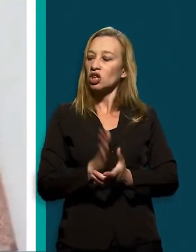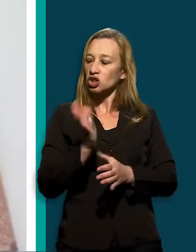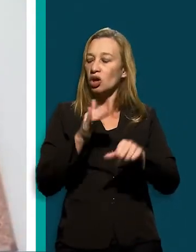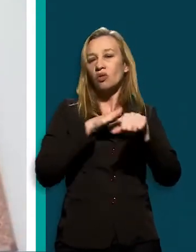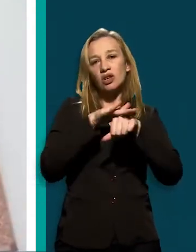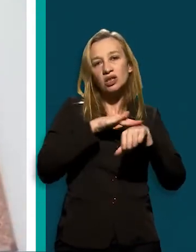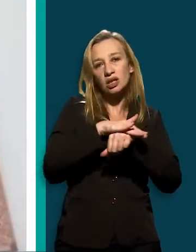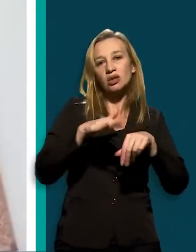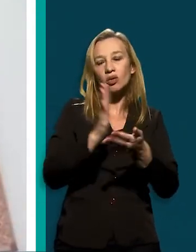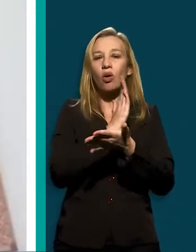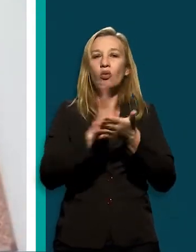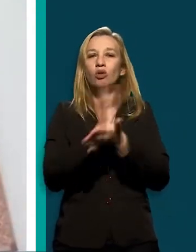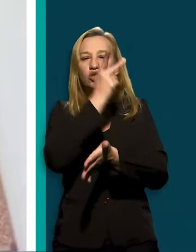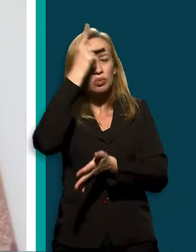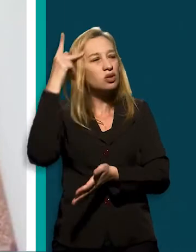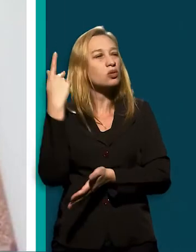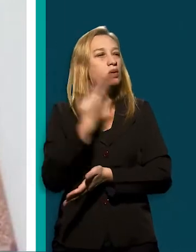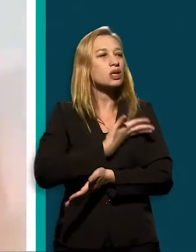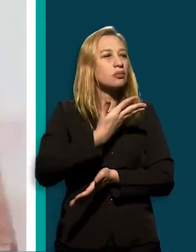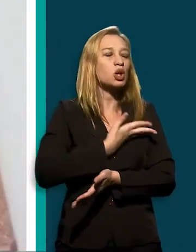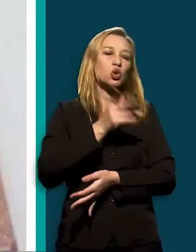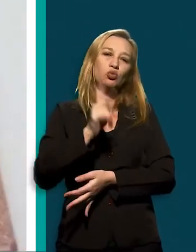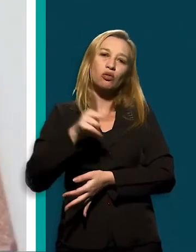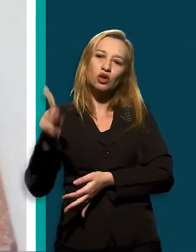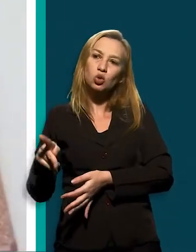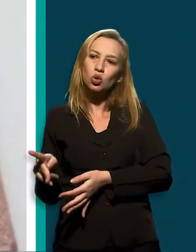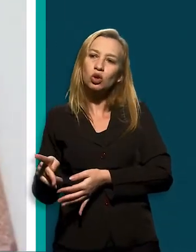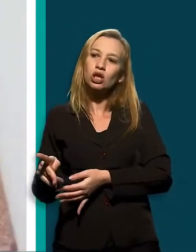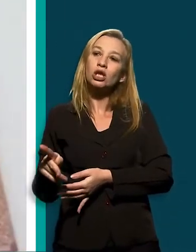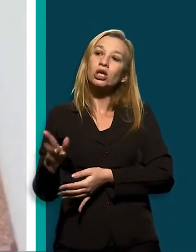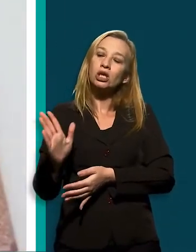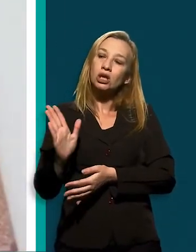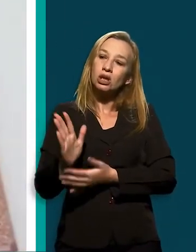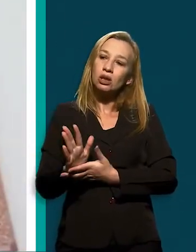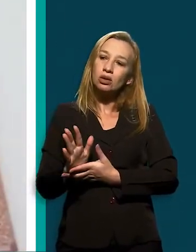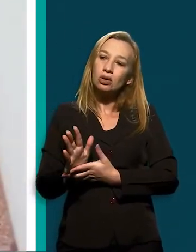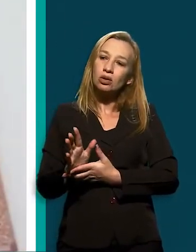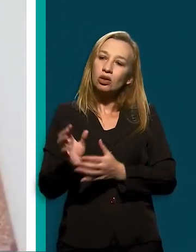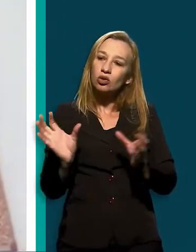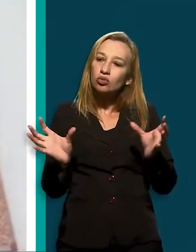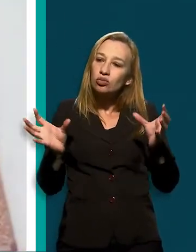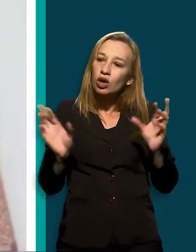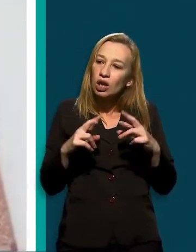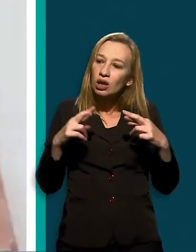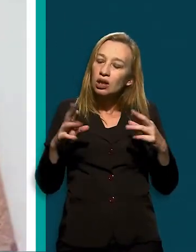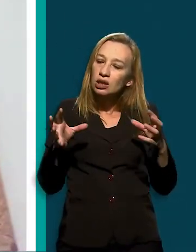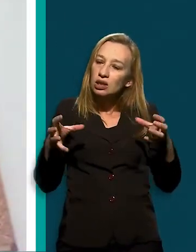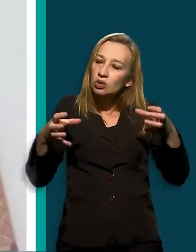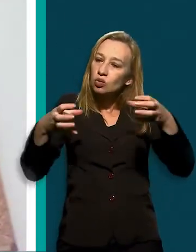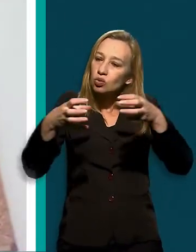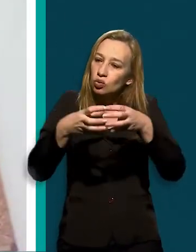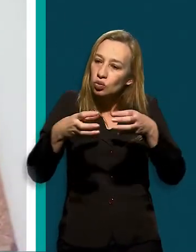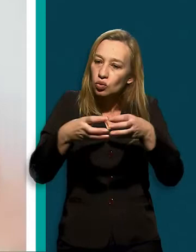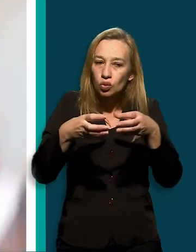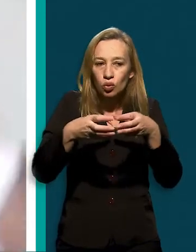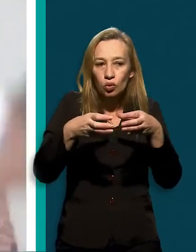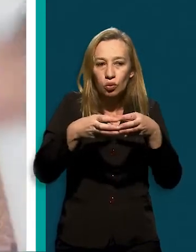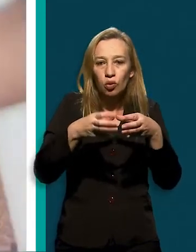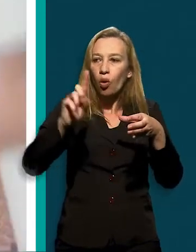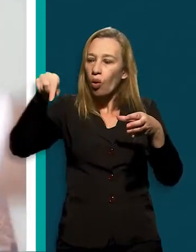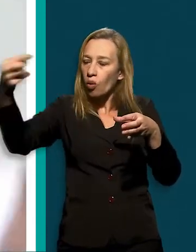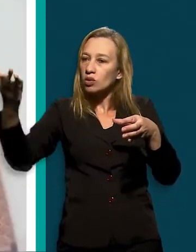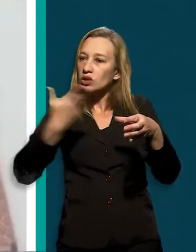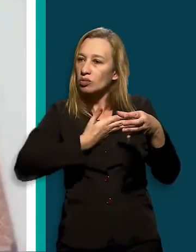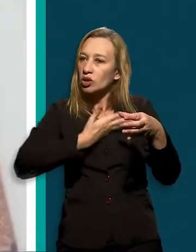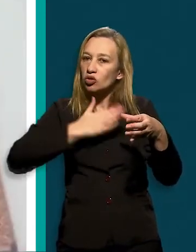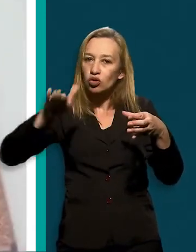algumas pessoas e alguns colegas, alguns professores, e a gente também está se unindo aí, dando as mãos, alguns colegas